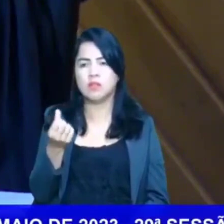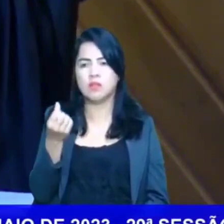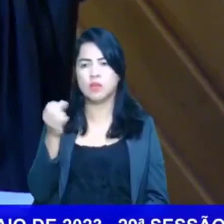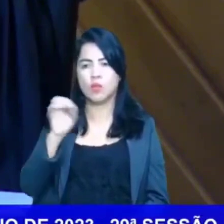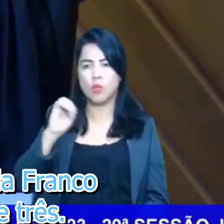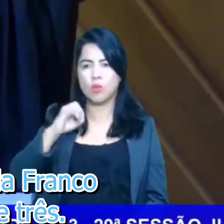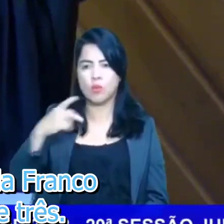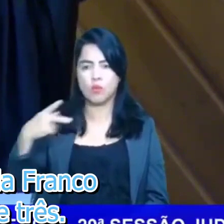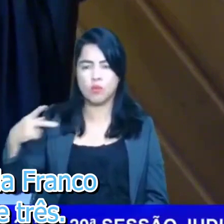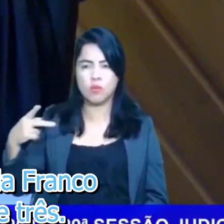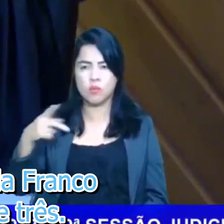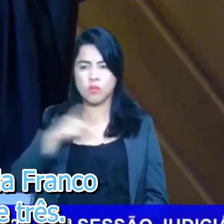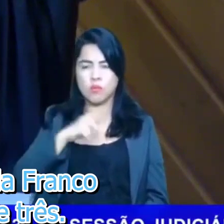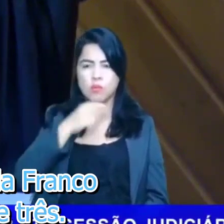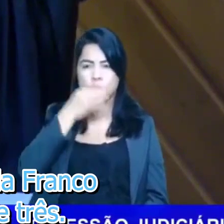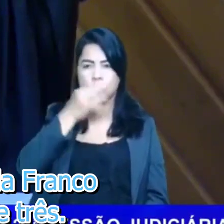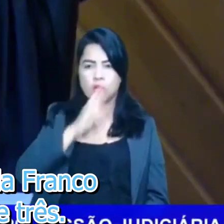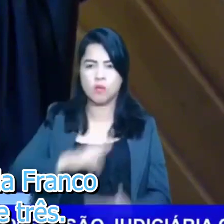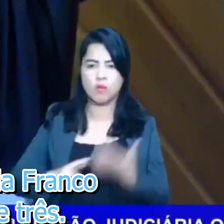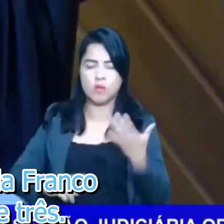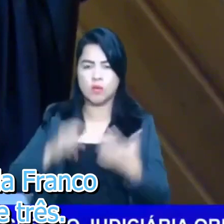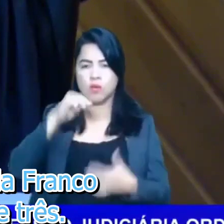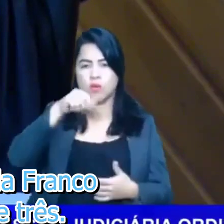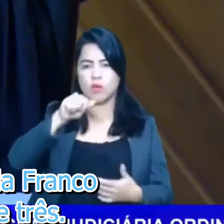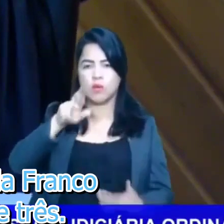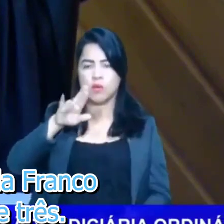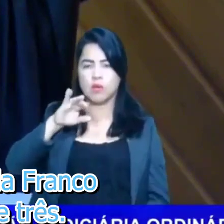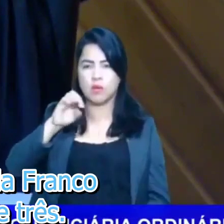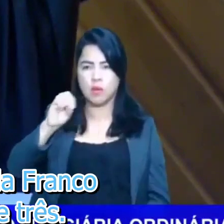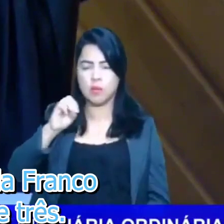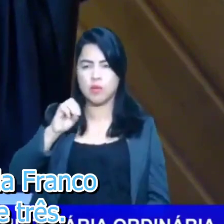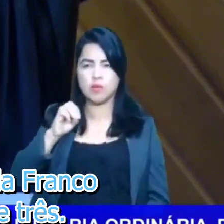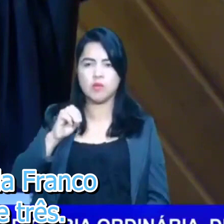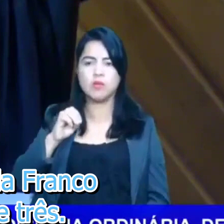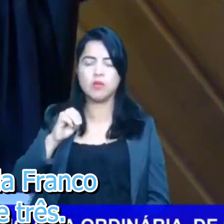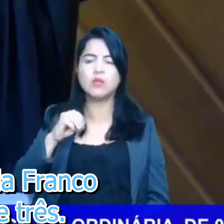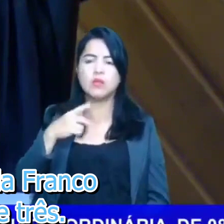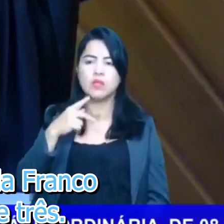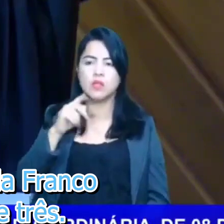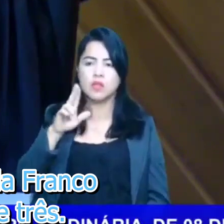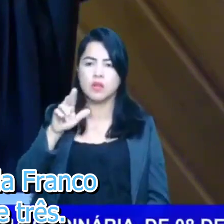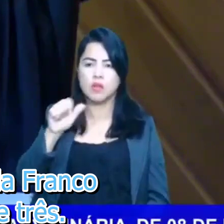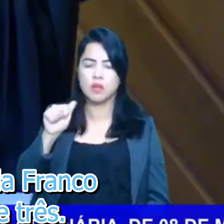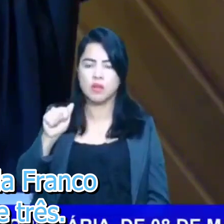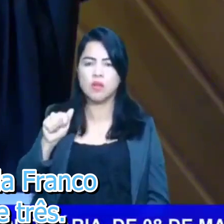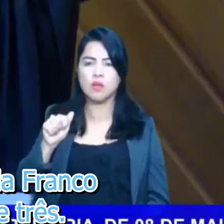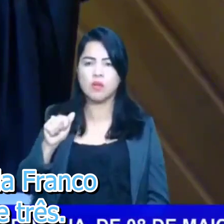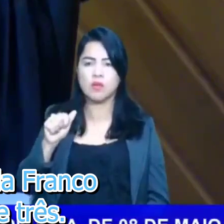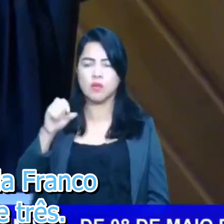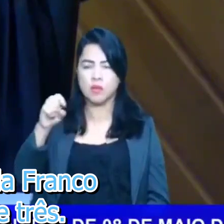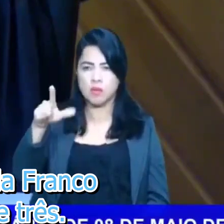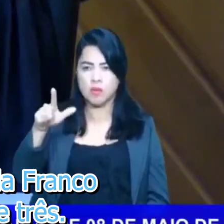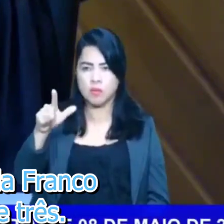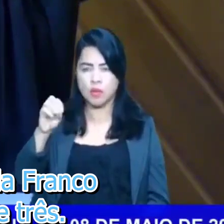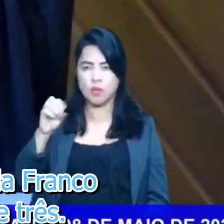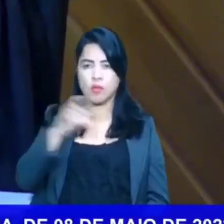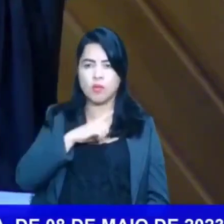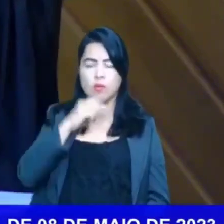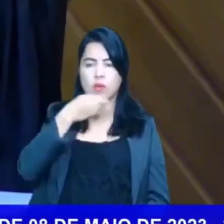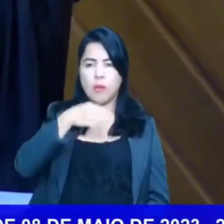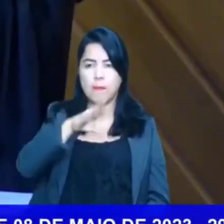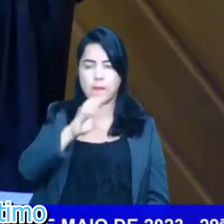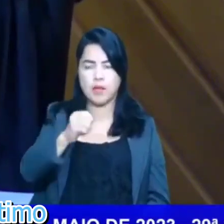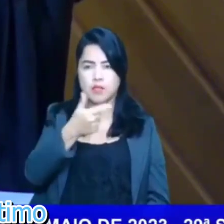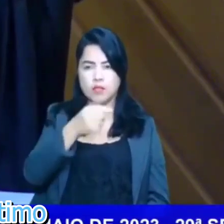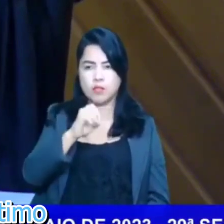0601-516, de Oiapoque, de relatoria do desembargador Mário de Paula Franco Júnior, datado de 9 de março de 2023. Sob a